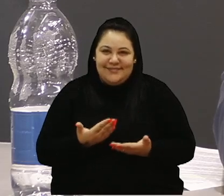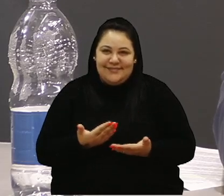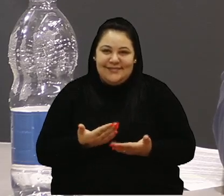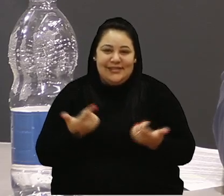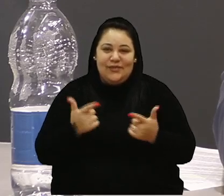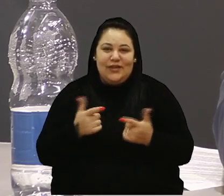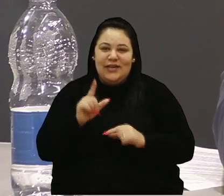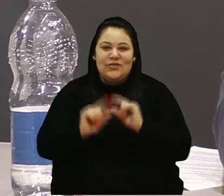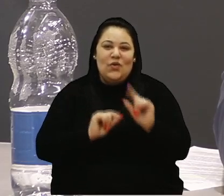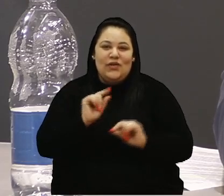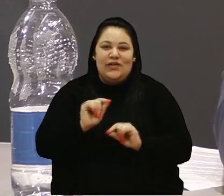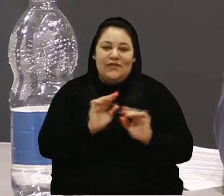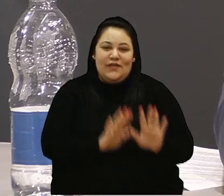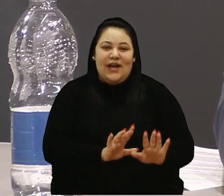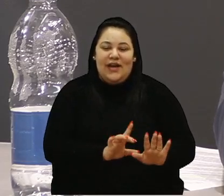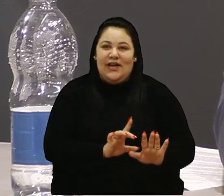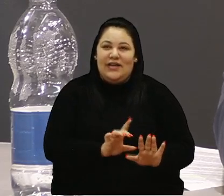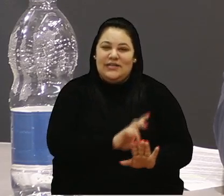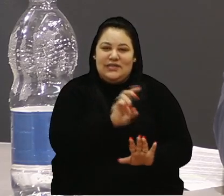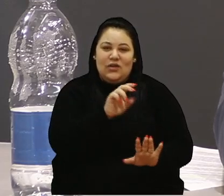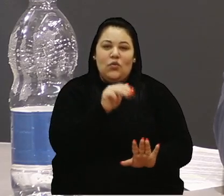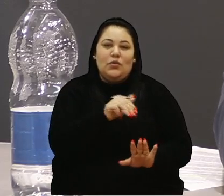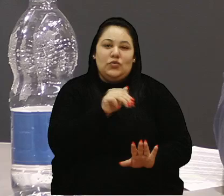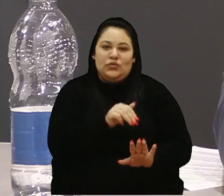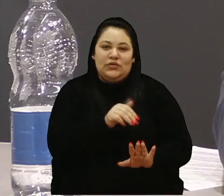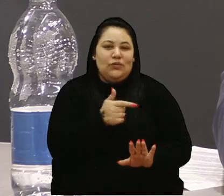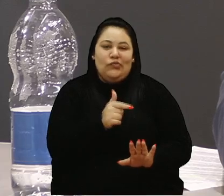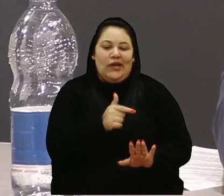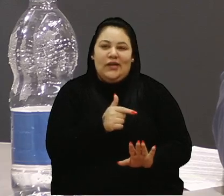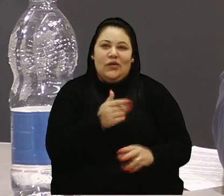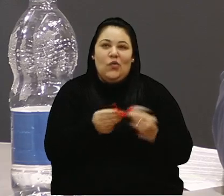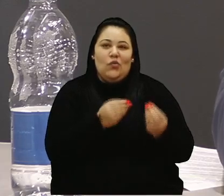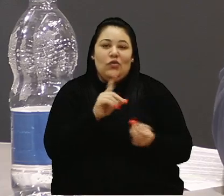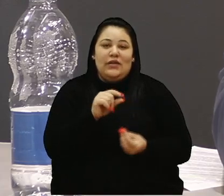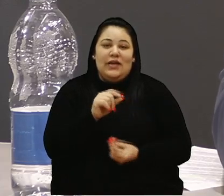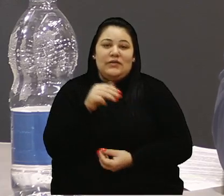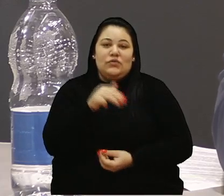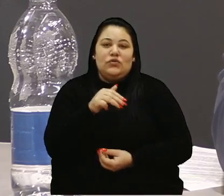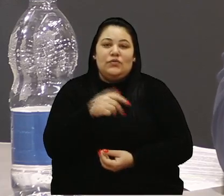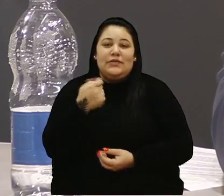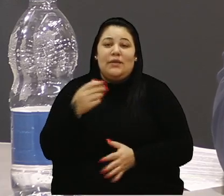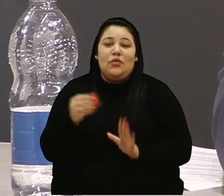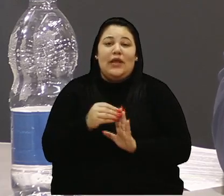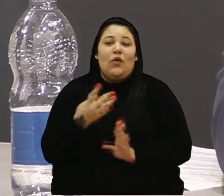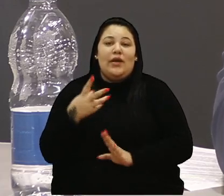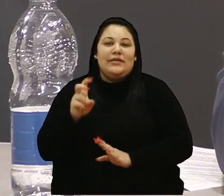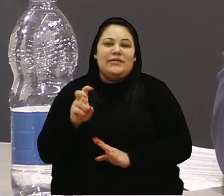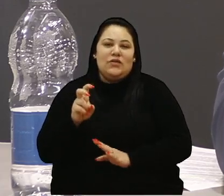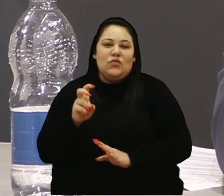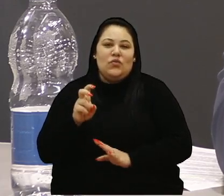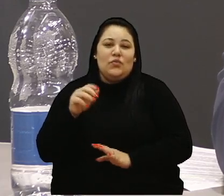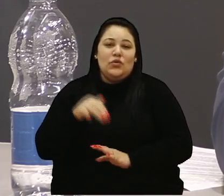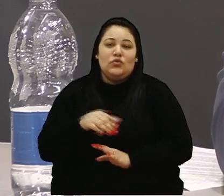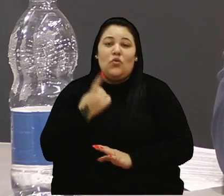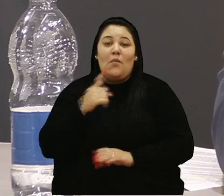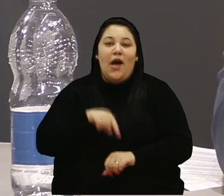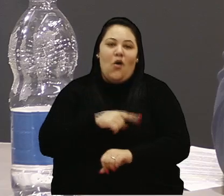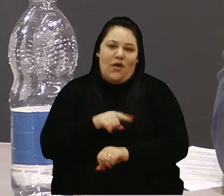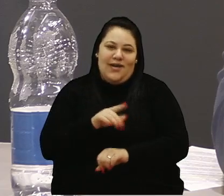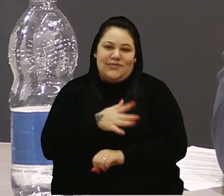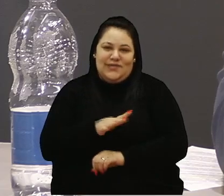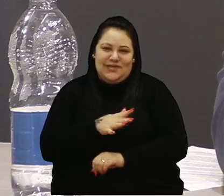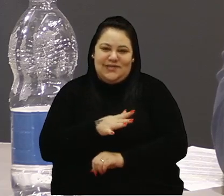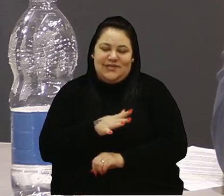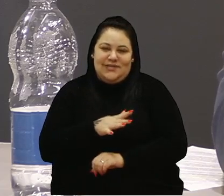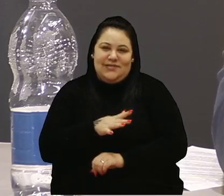opção de ficar 1 minuto, botar 5 minutos, 10 minutos, tem que botar 45 minutos, 1 hora, né?